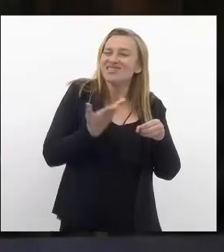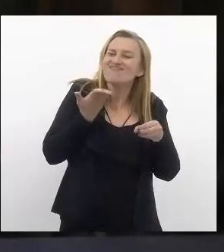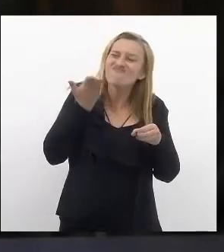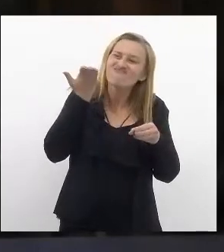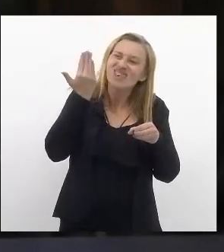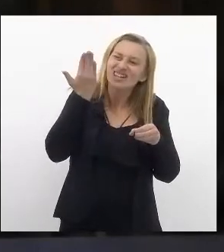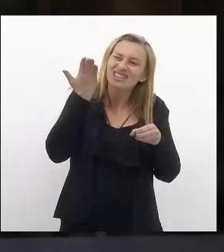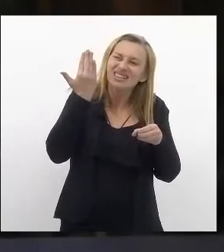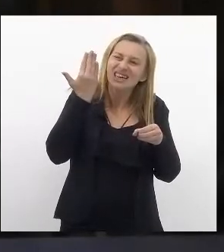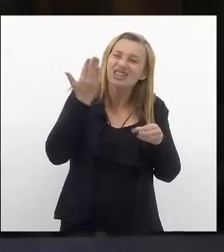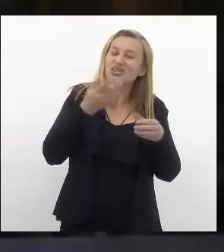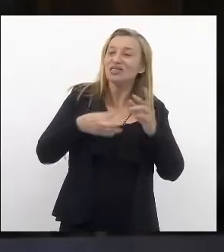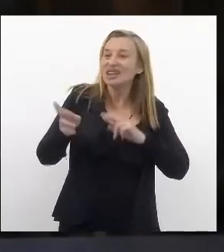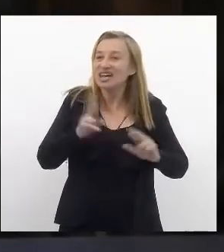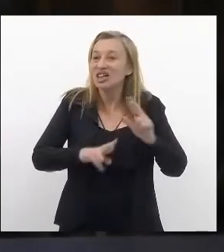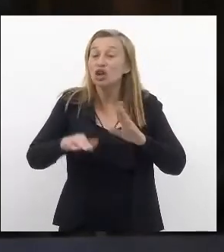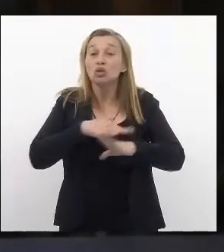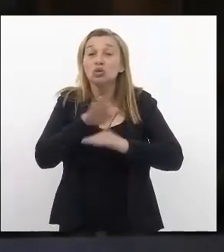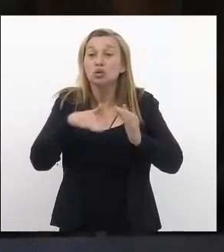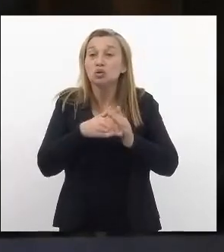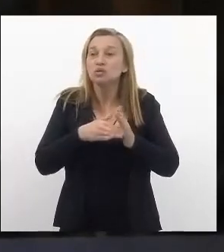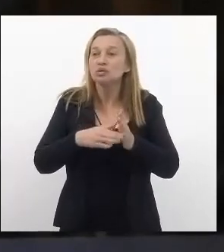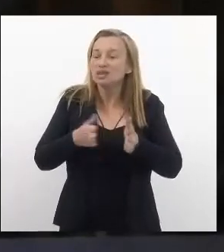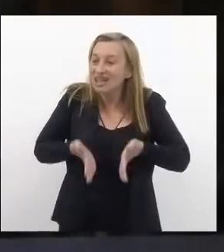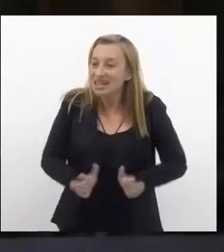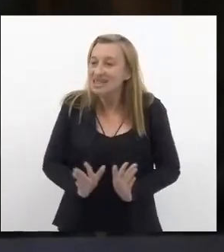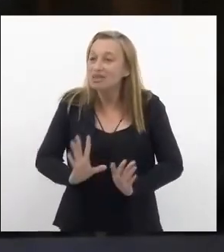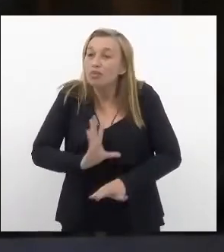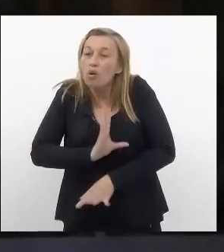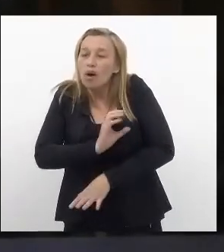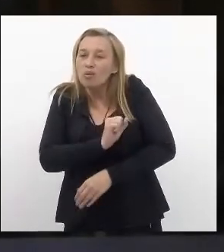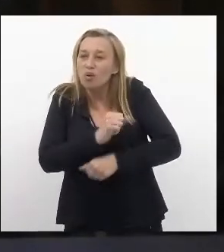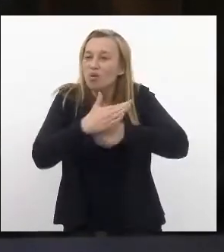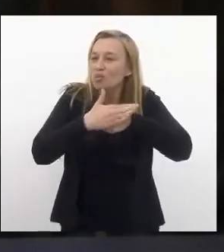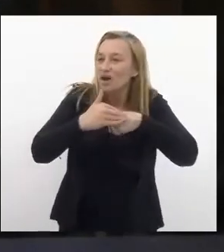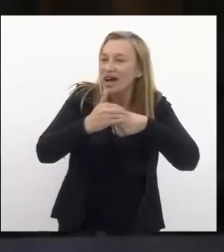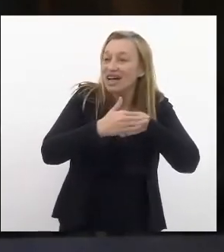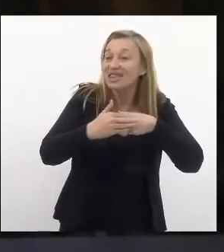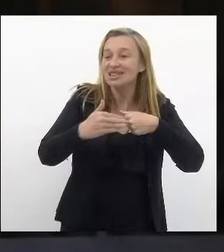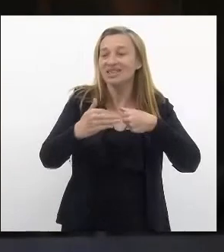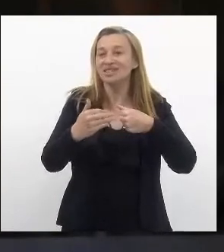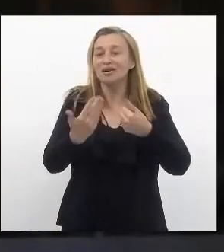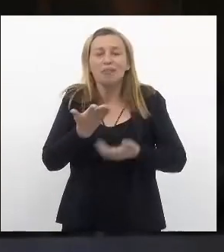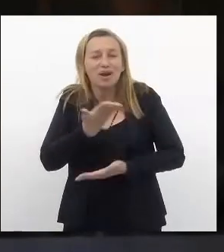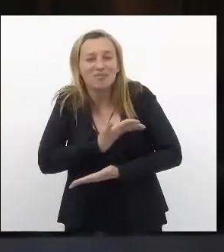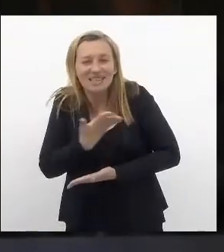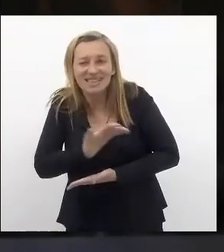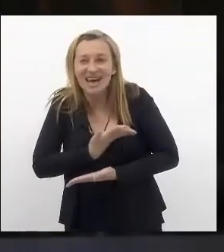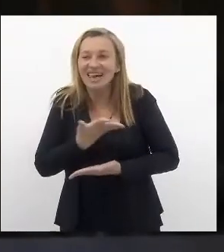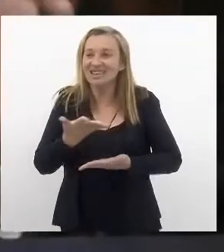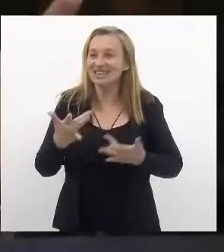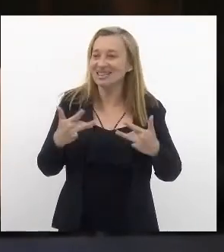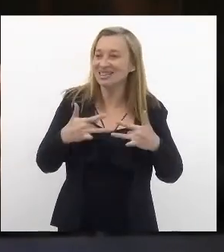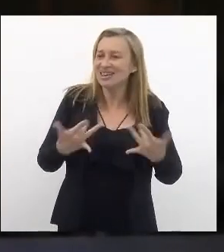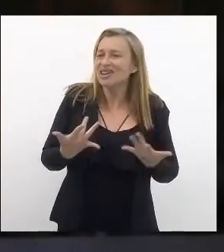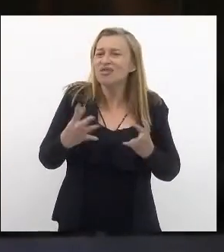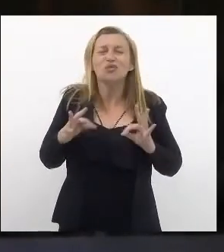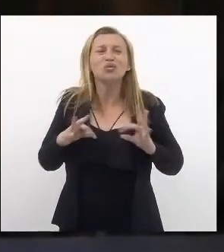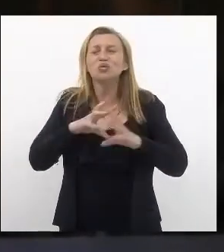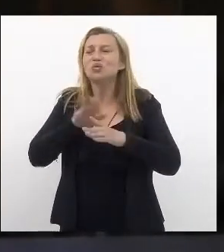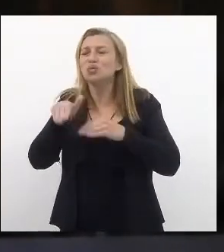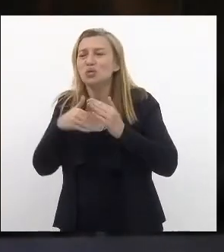das nossas relações, porque todos nascemos para o amor, para a generosidade, para a bondade, para a amizade, para a fraternidade, todos nascemos para